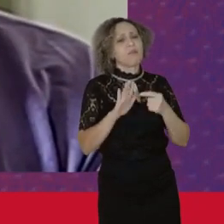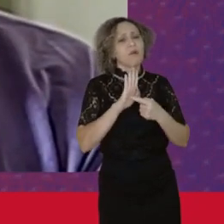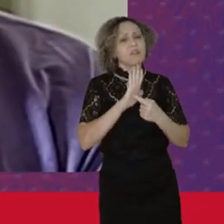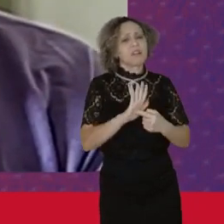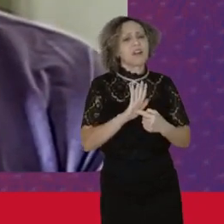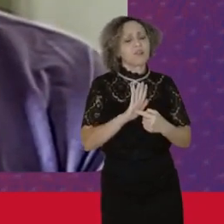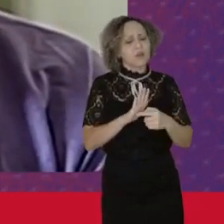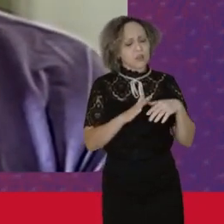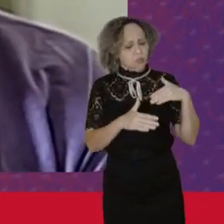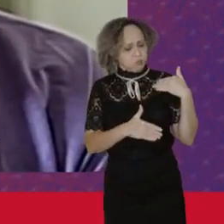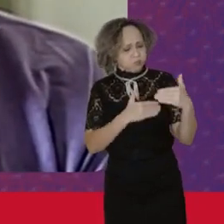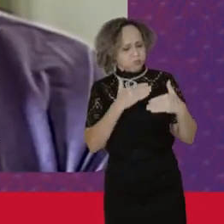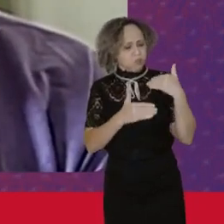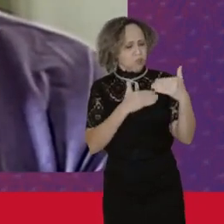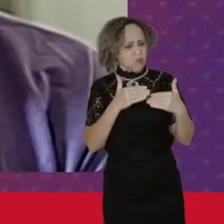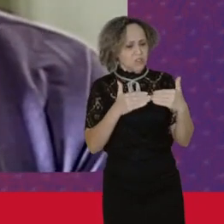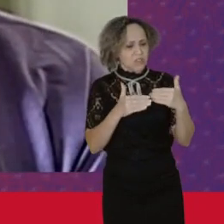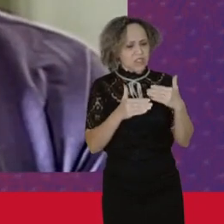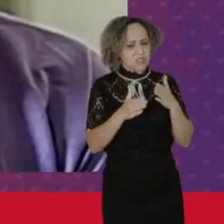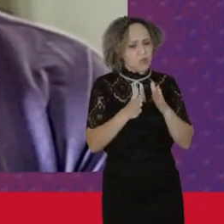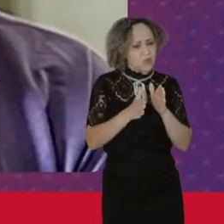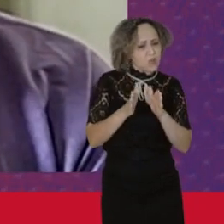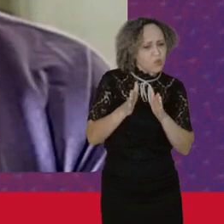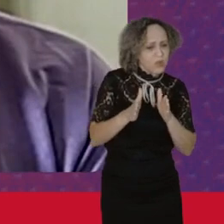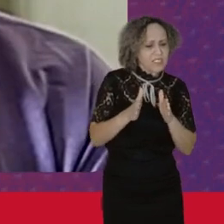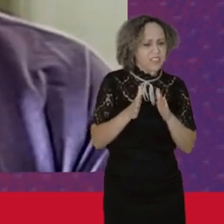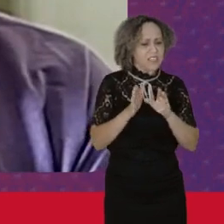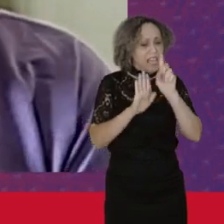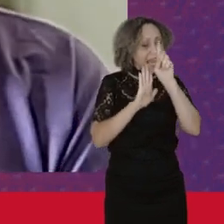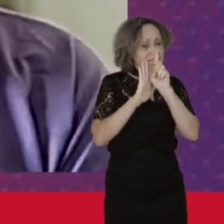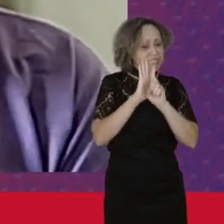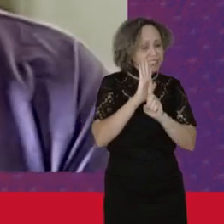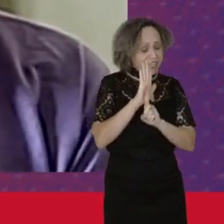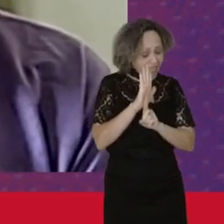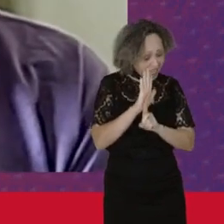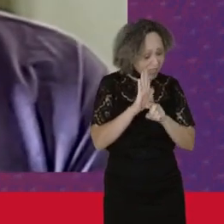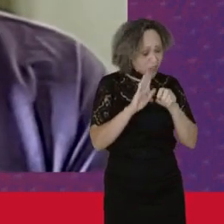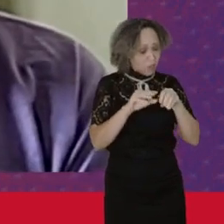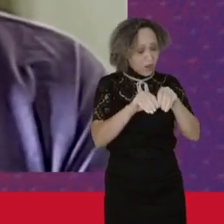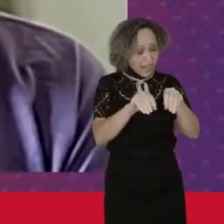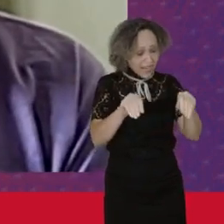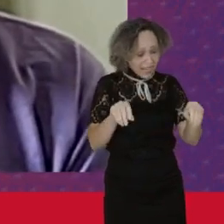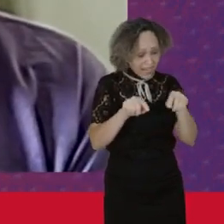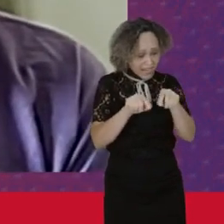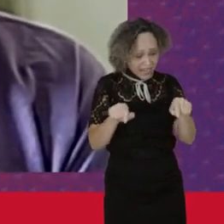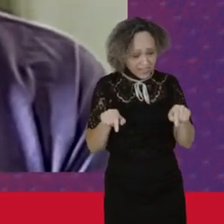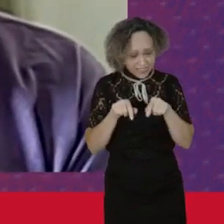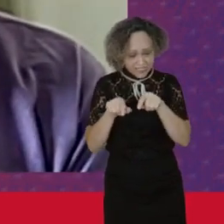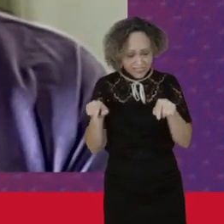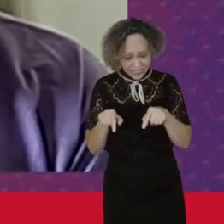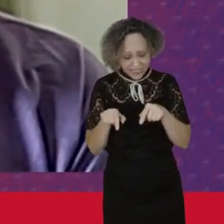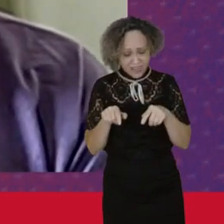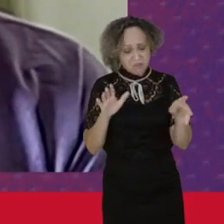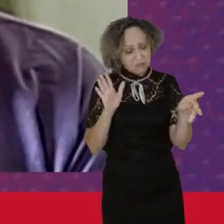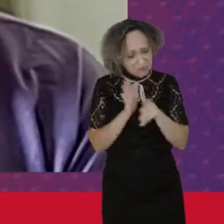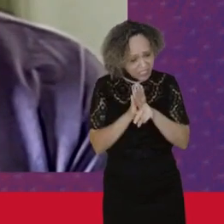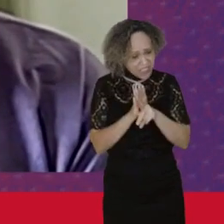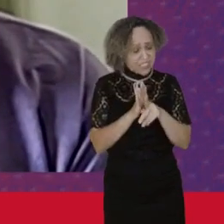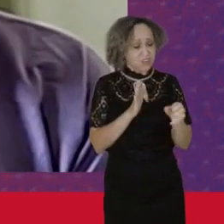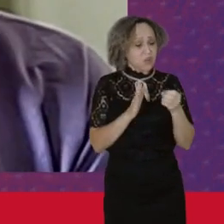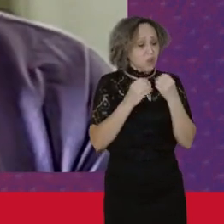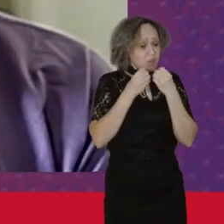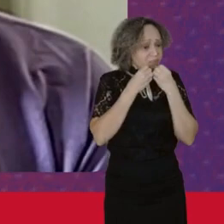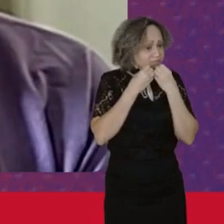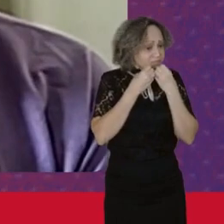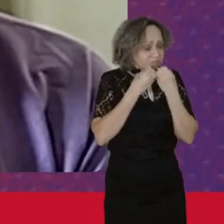o processo, né, do acesso e do direito à terra, e para além da terra, inclusive do território, dos bens,